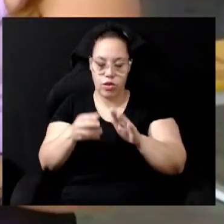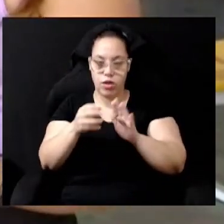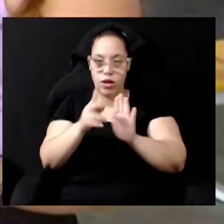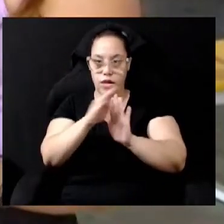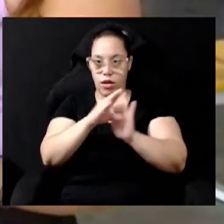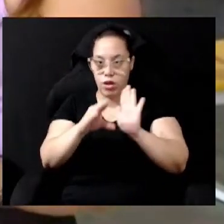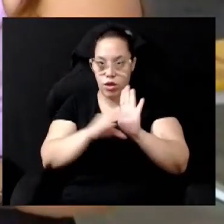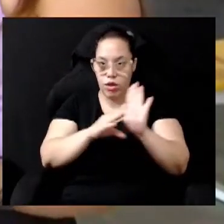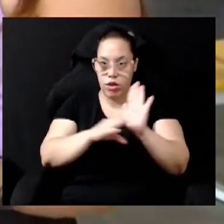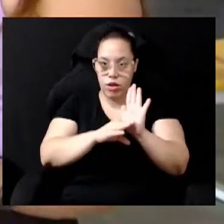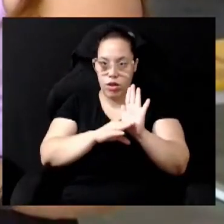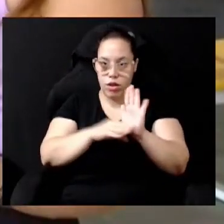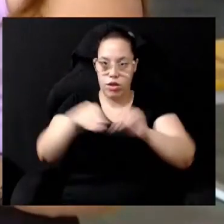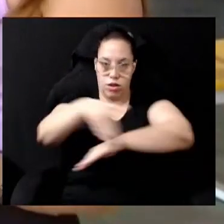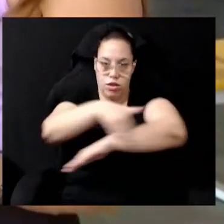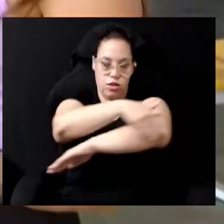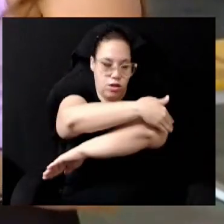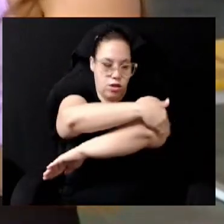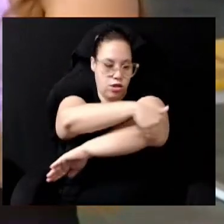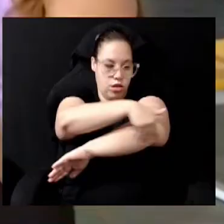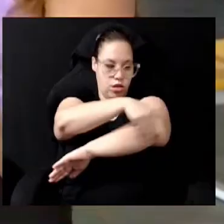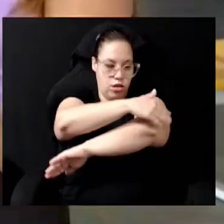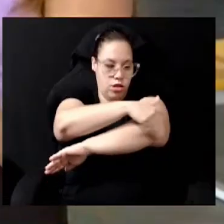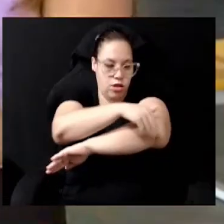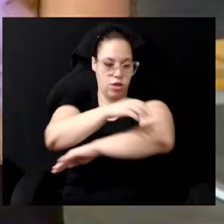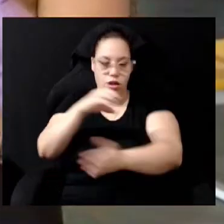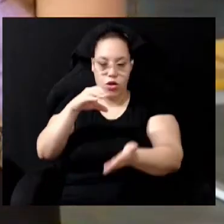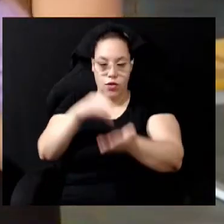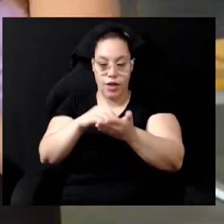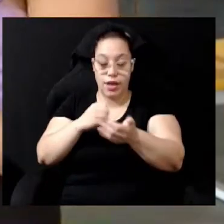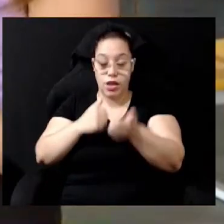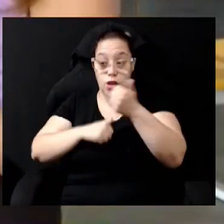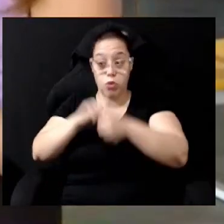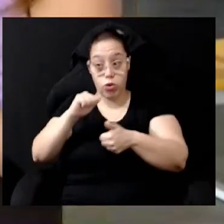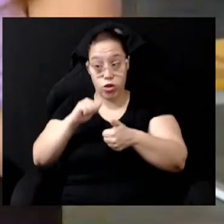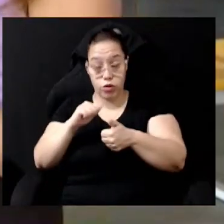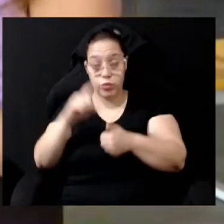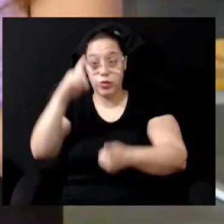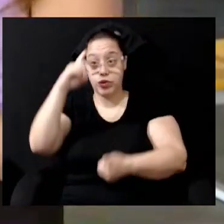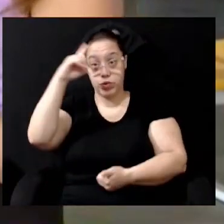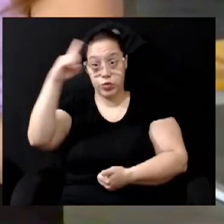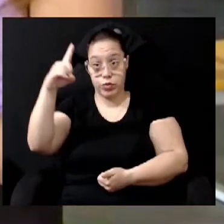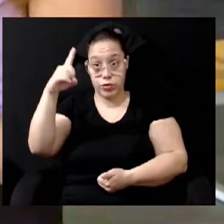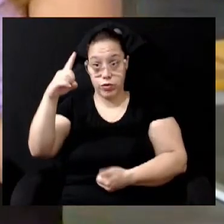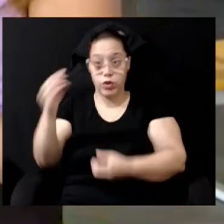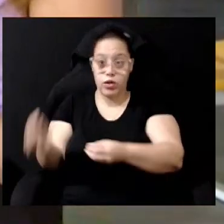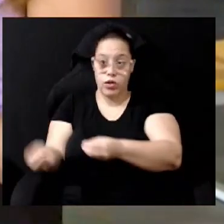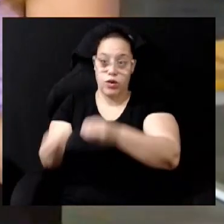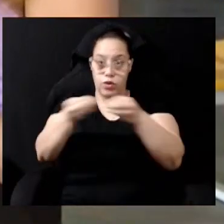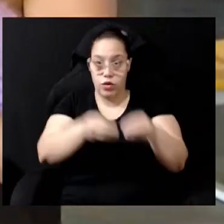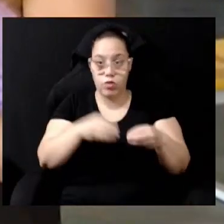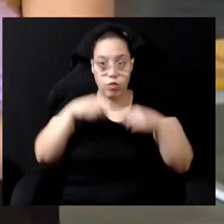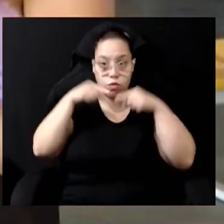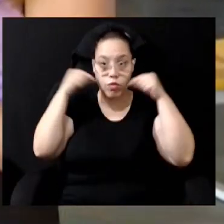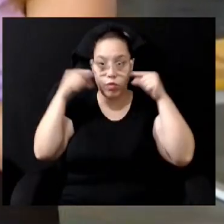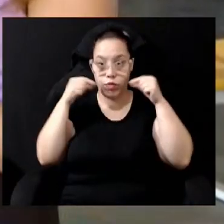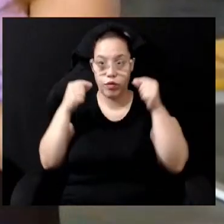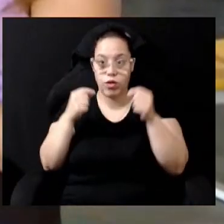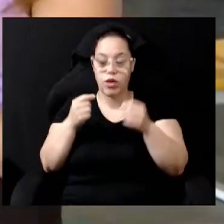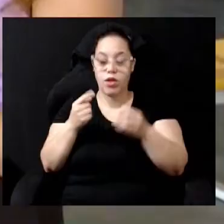na lateral aqui do centro esportivo. No dia, quem for trazer os gatinhos que já